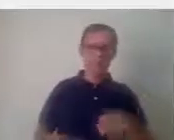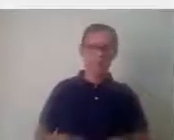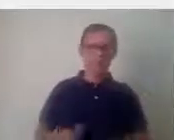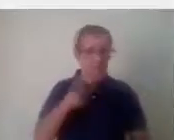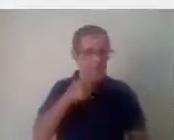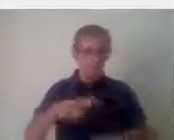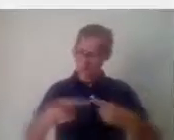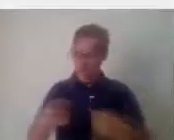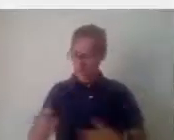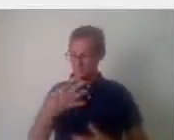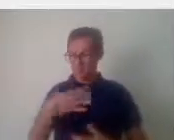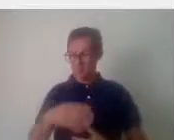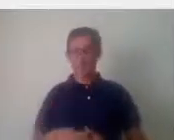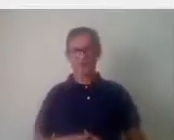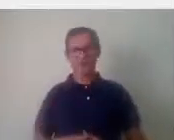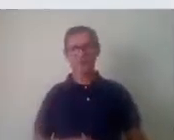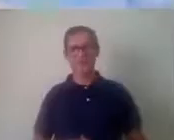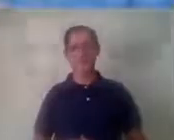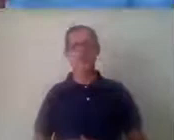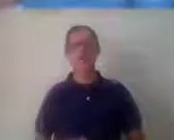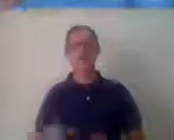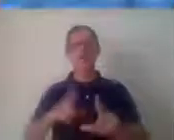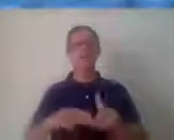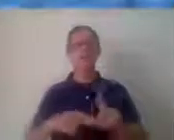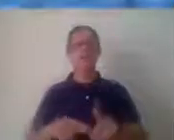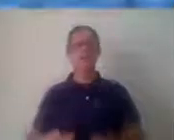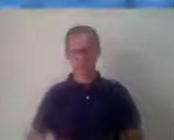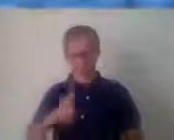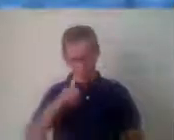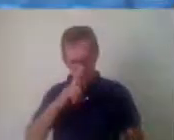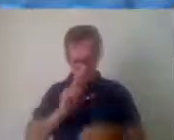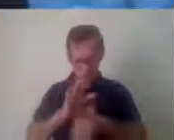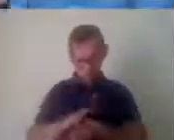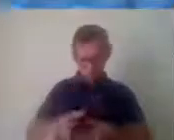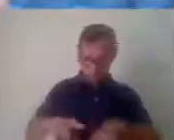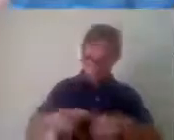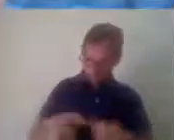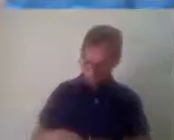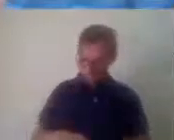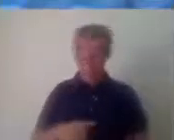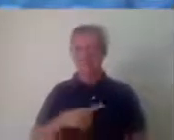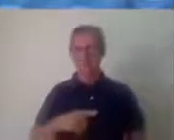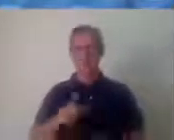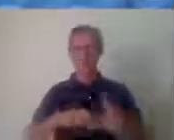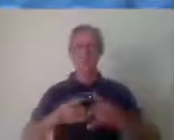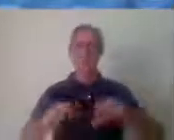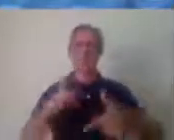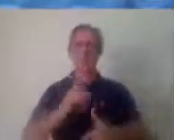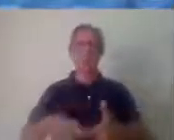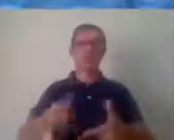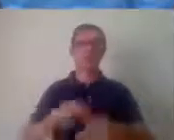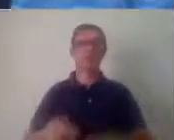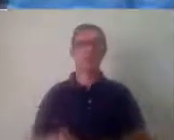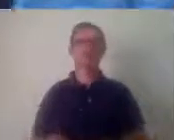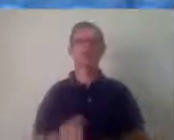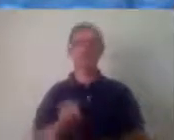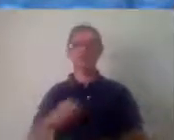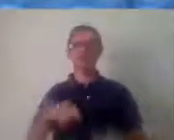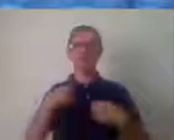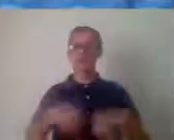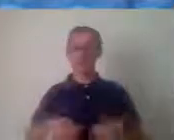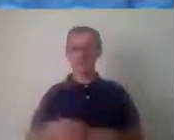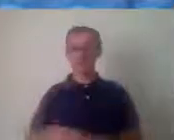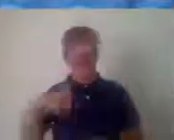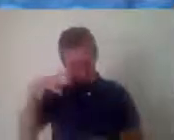e não apareceu essa letra grega aí não, que você colocou no slide, não. Apareceu uma outra letra, não tem problema, gente. O que vocês precisam